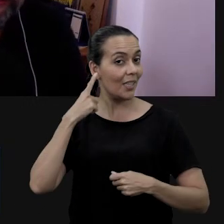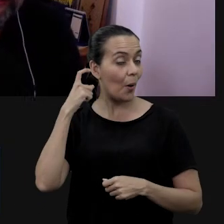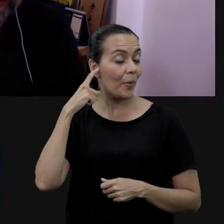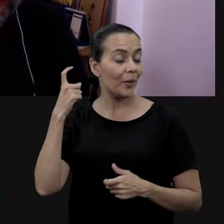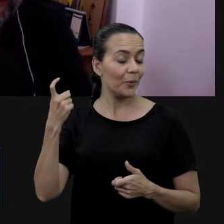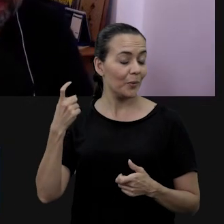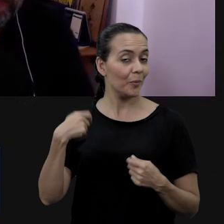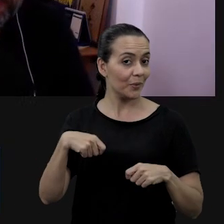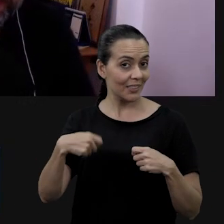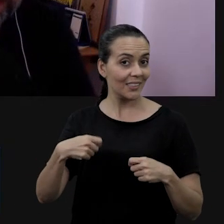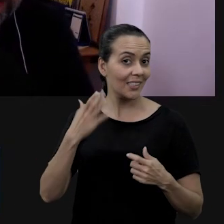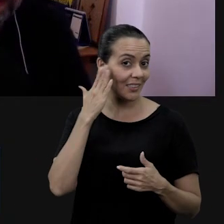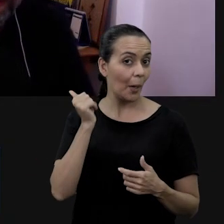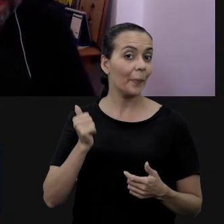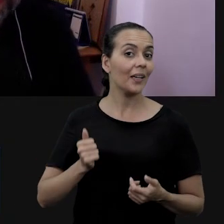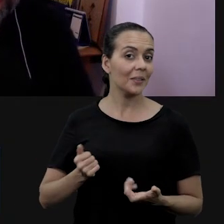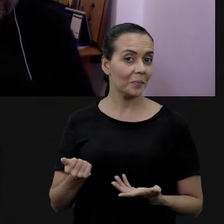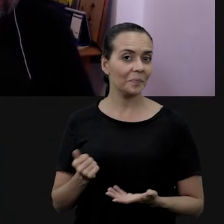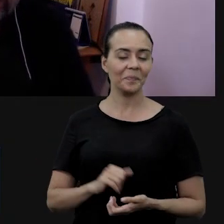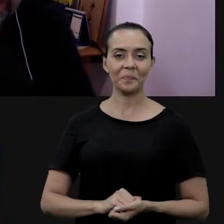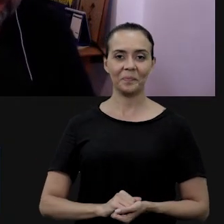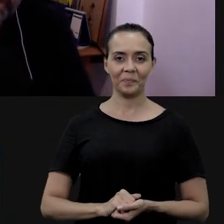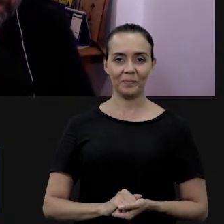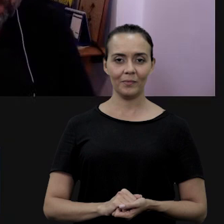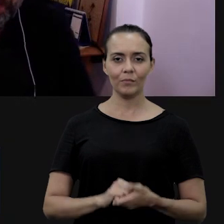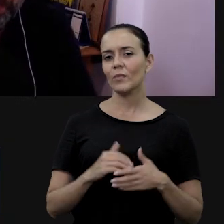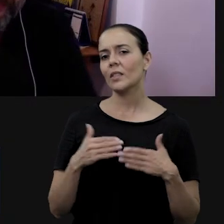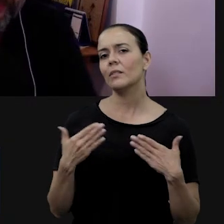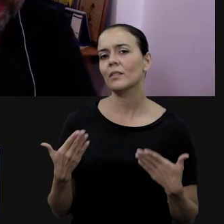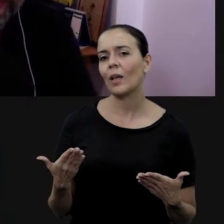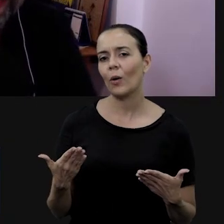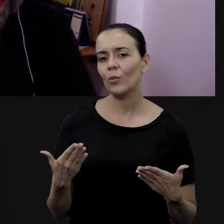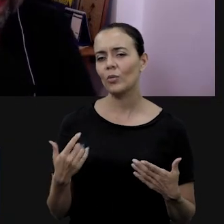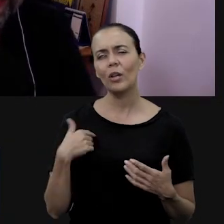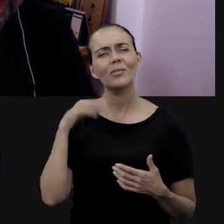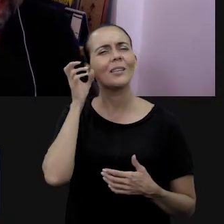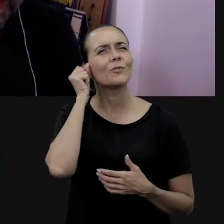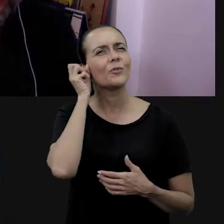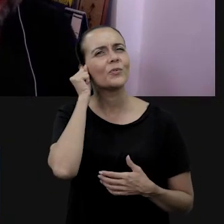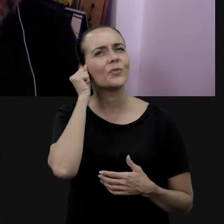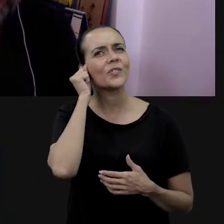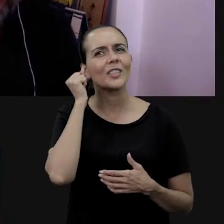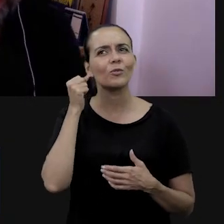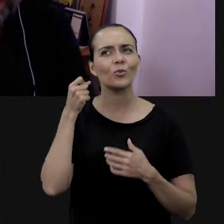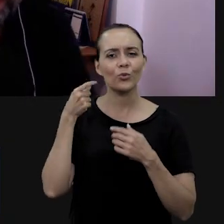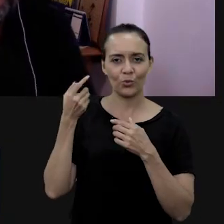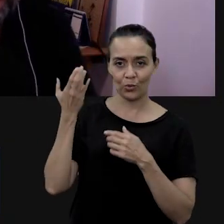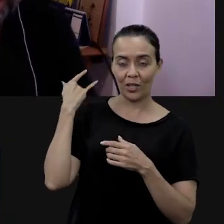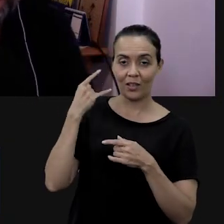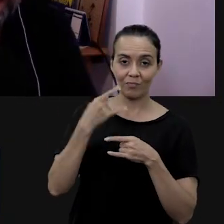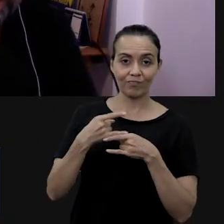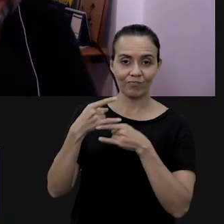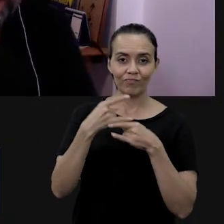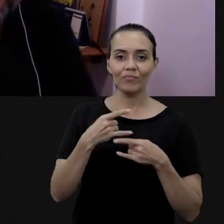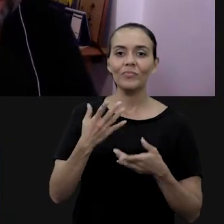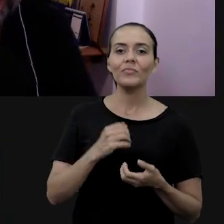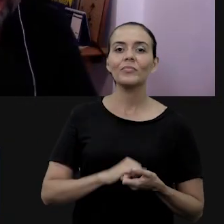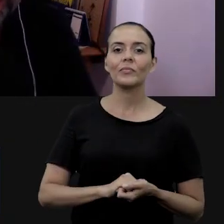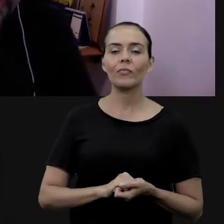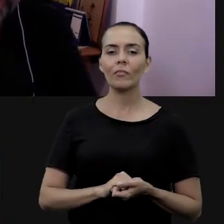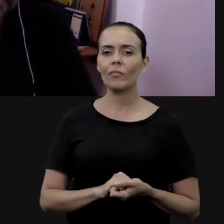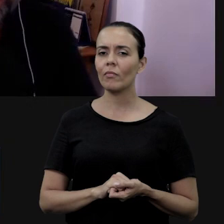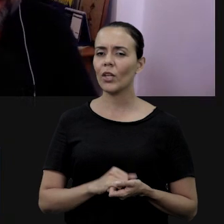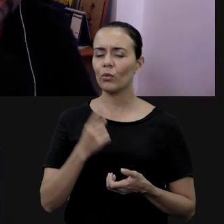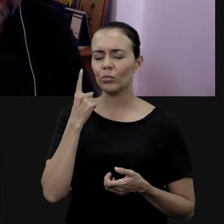você tem que estar à disposição, quem Isso não sabe. existe, Gus, porque eu estava até ouvindo um podcast que eu achei muito bom,